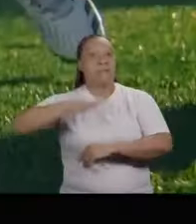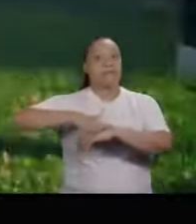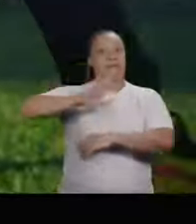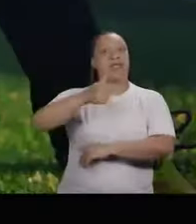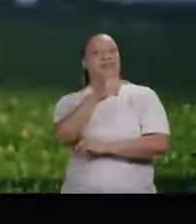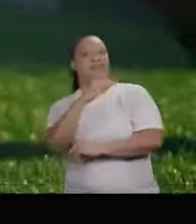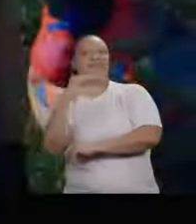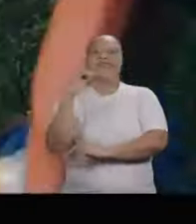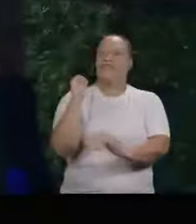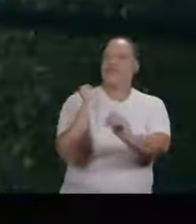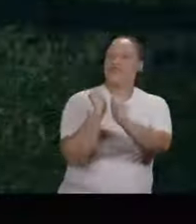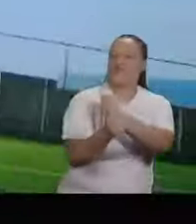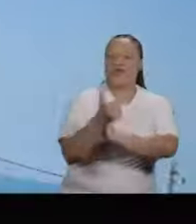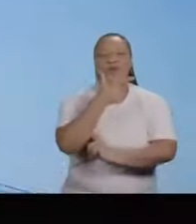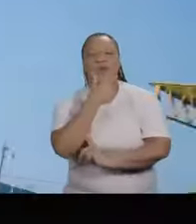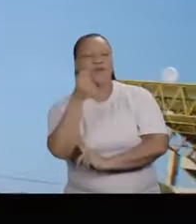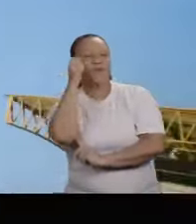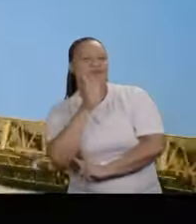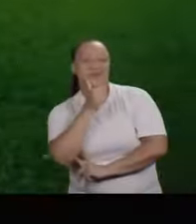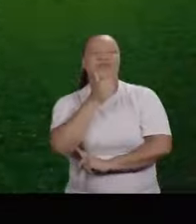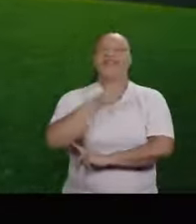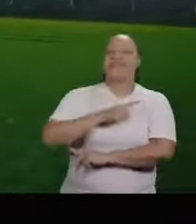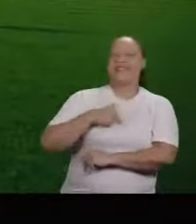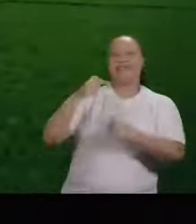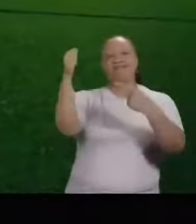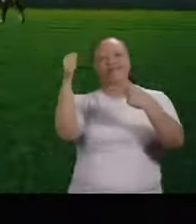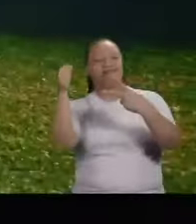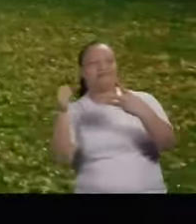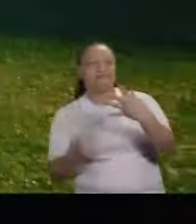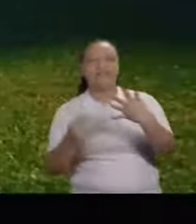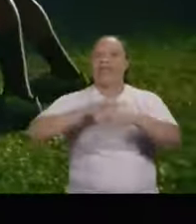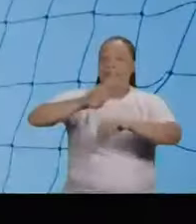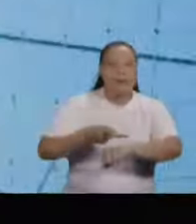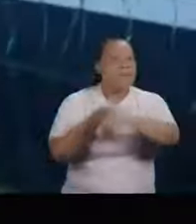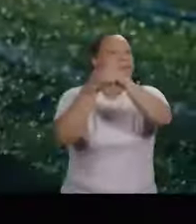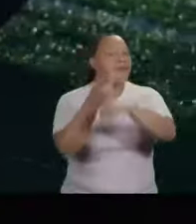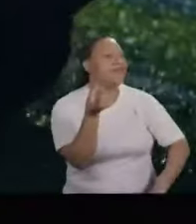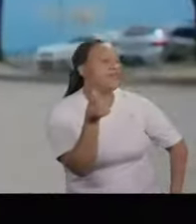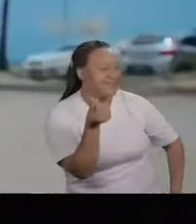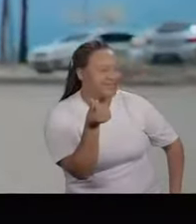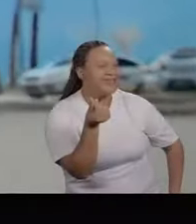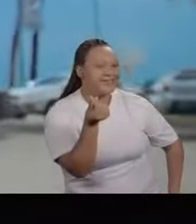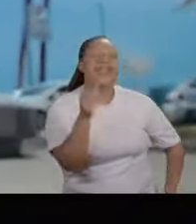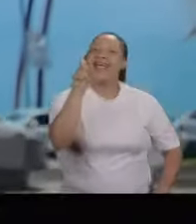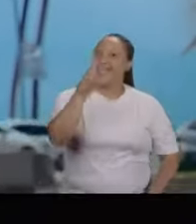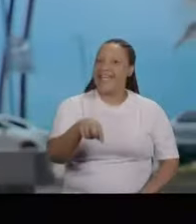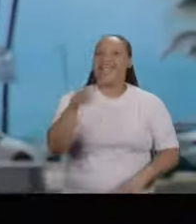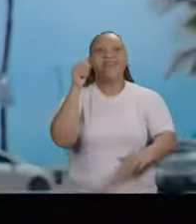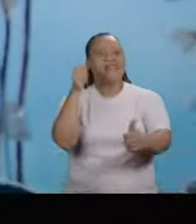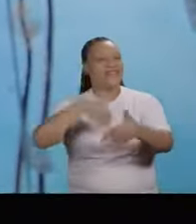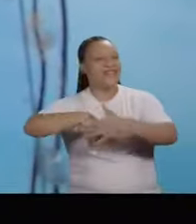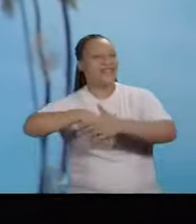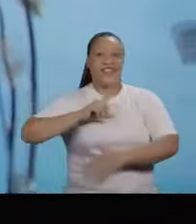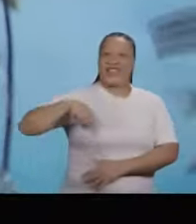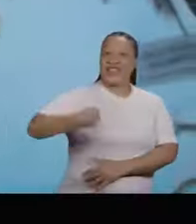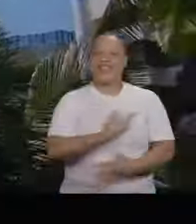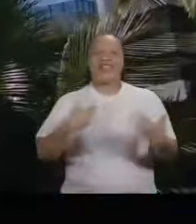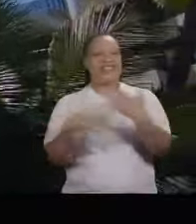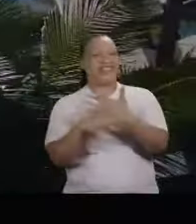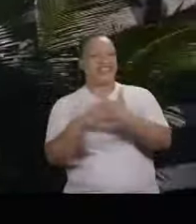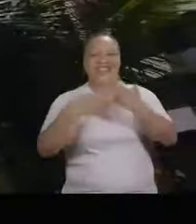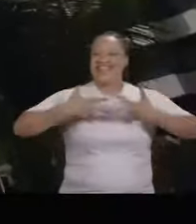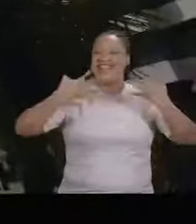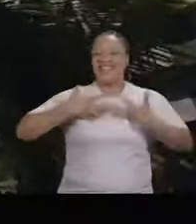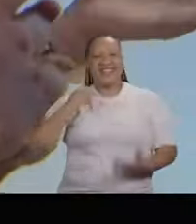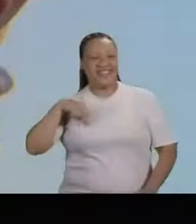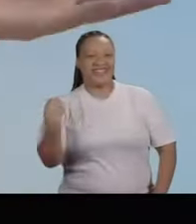Serão mais de 700 jogos nas categorias feminino, masculino livre, masculino sub-18, com premiação em dinheiro. É o futebol